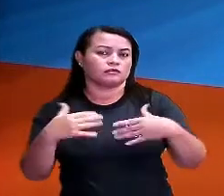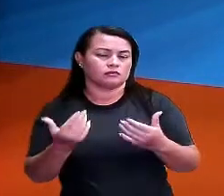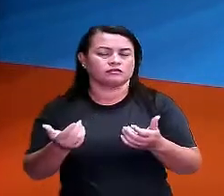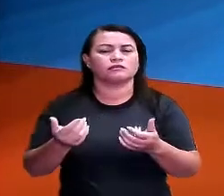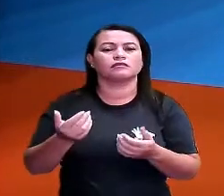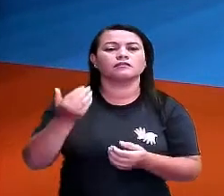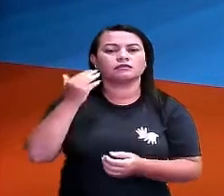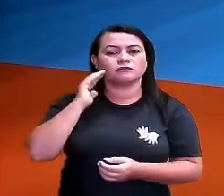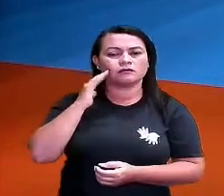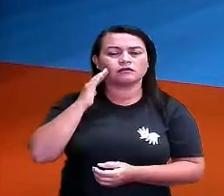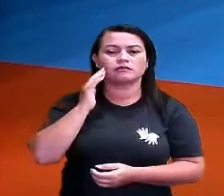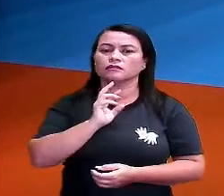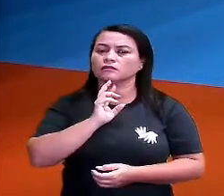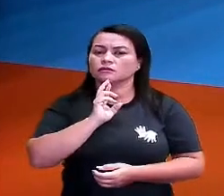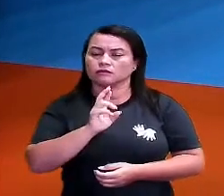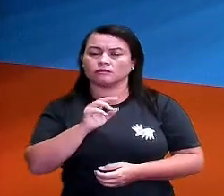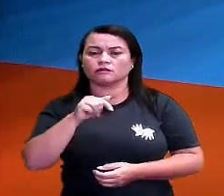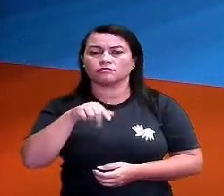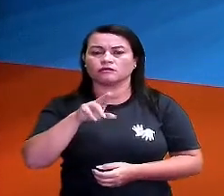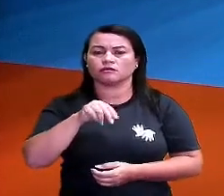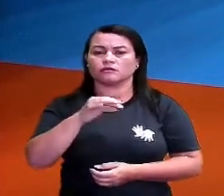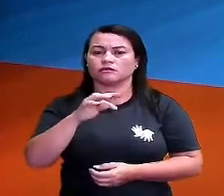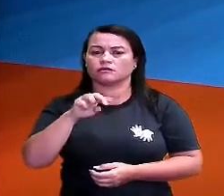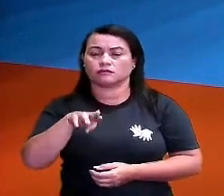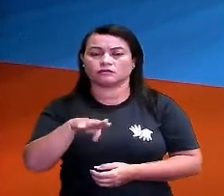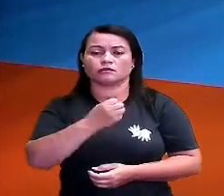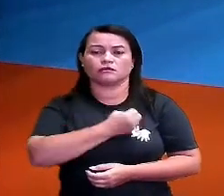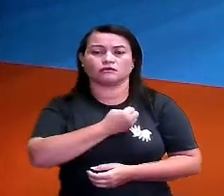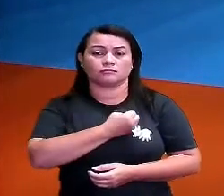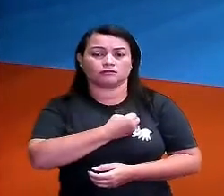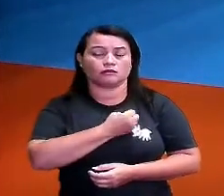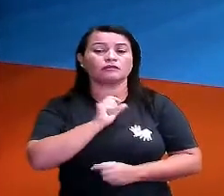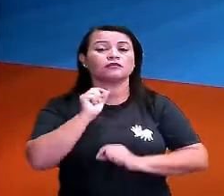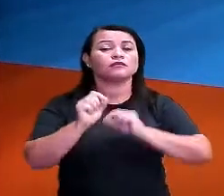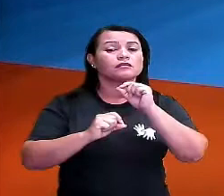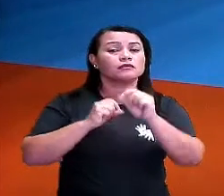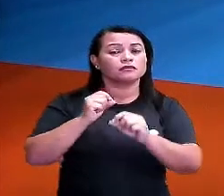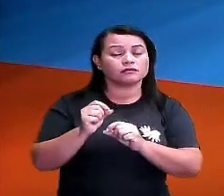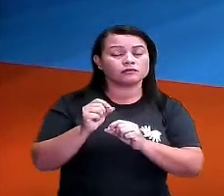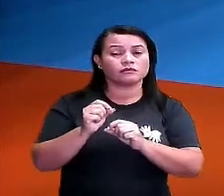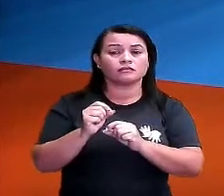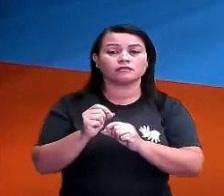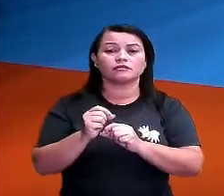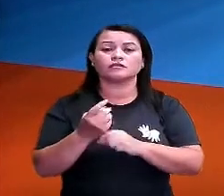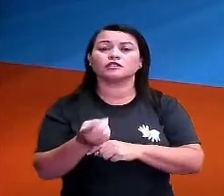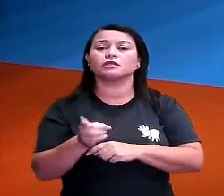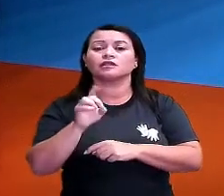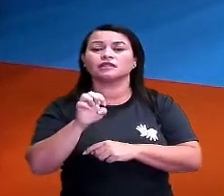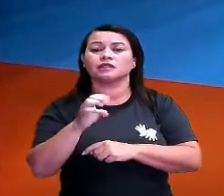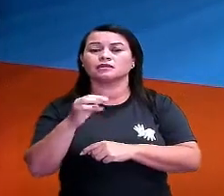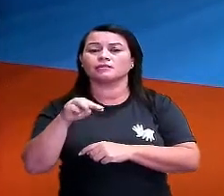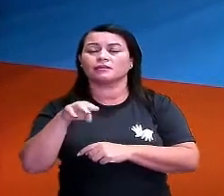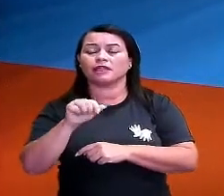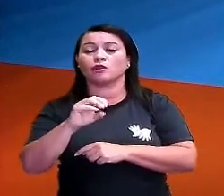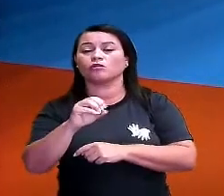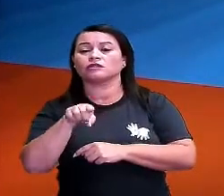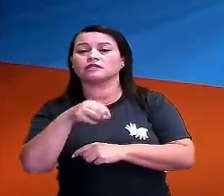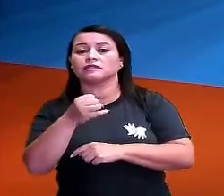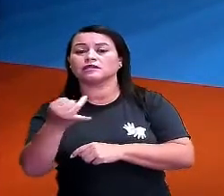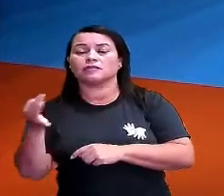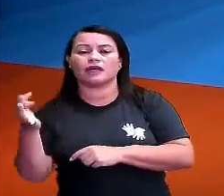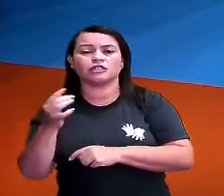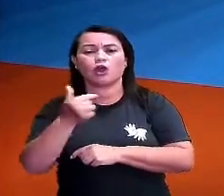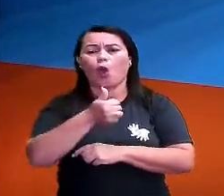ao quociente de números decimais. Beleza? Então, aqui, ó, 11 dividido por 5 vai ser igual a